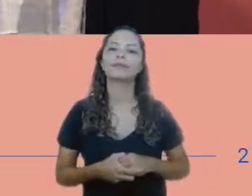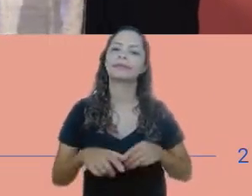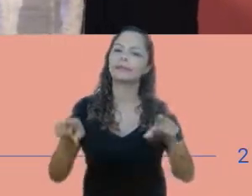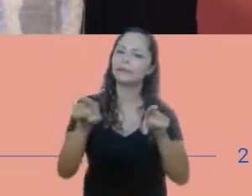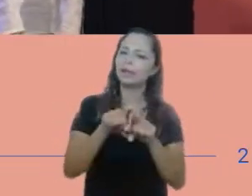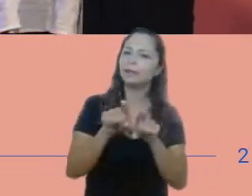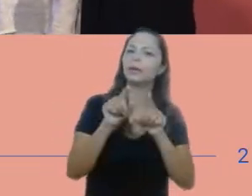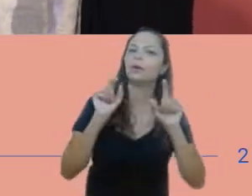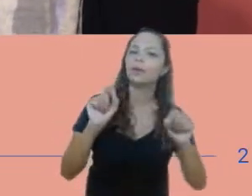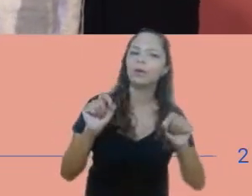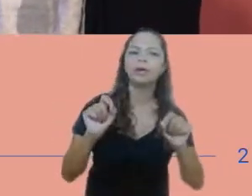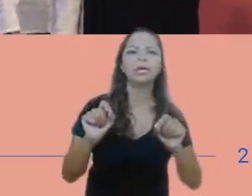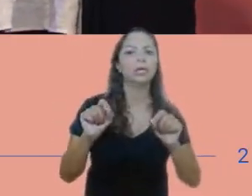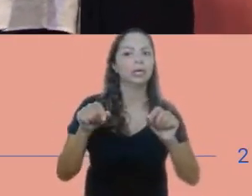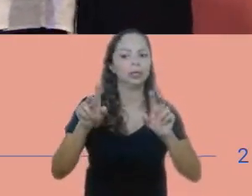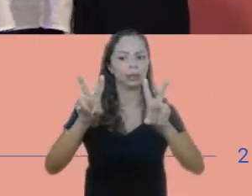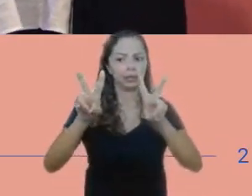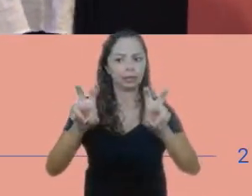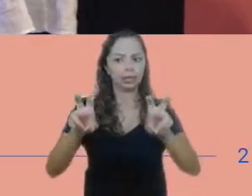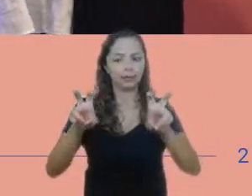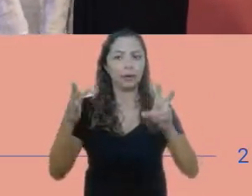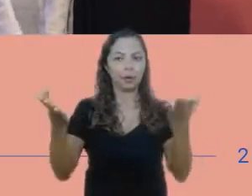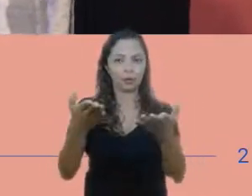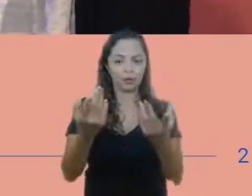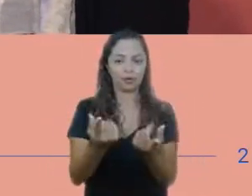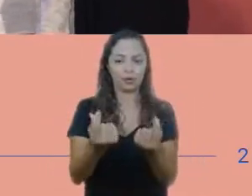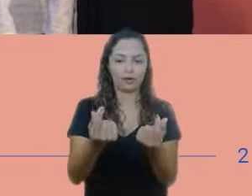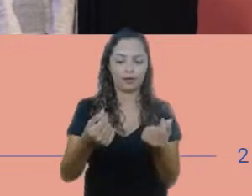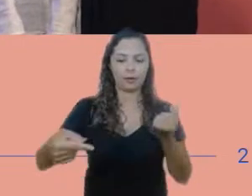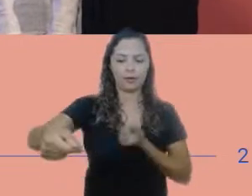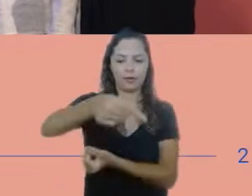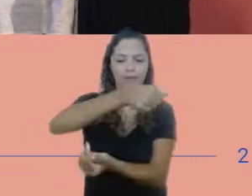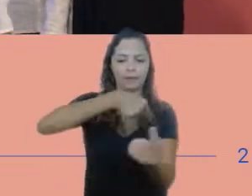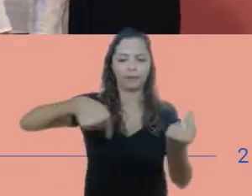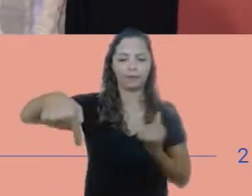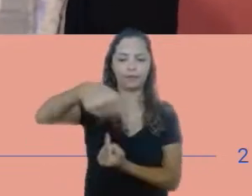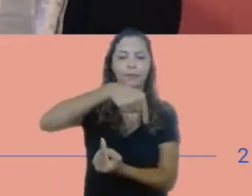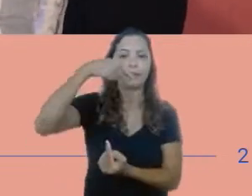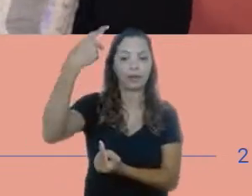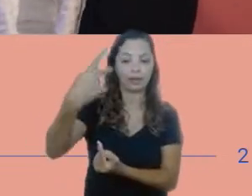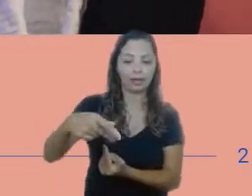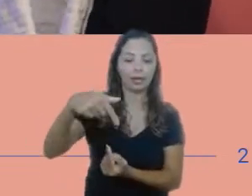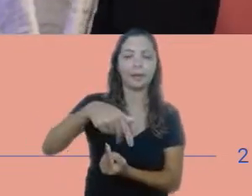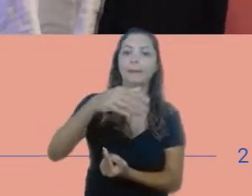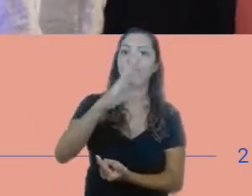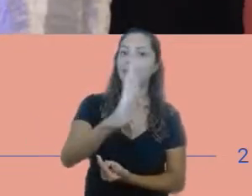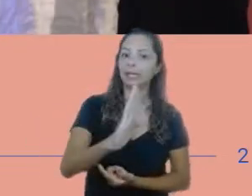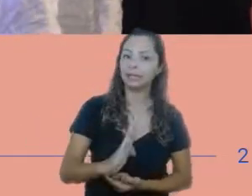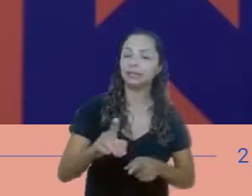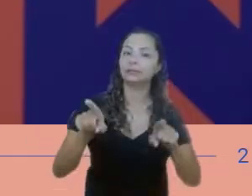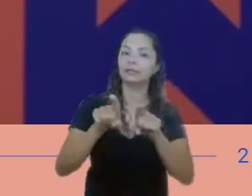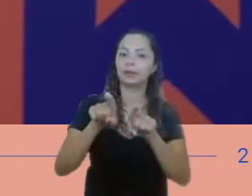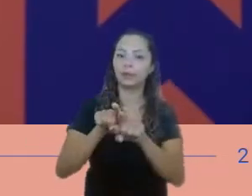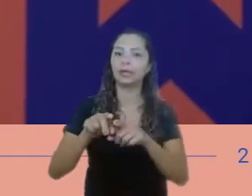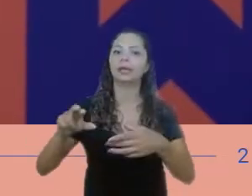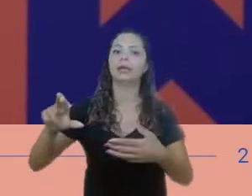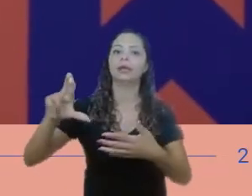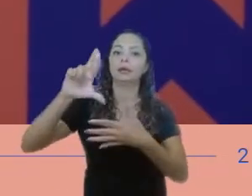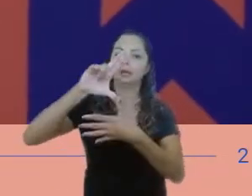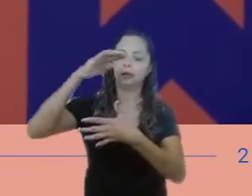que é importante Oi gente entender aqui no Brasil na América Latina que isso é uma discussão que já tá muito próxima da nossa realidade